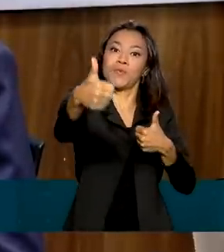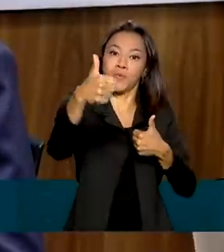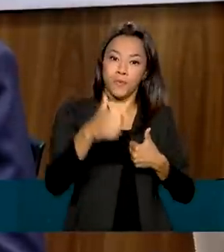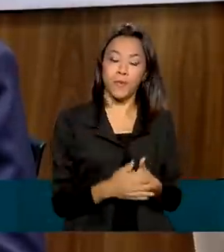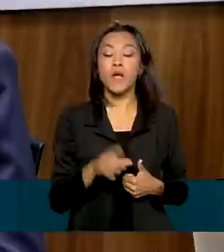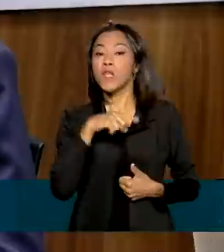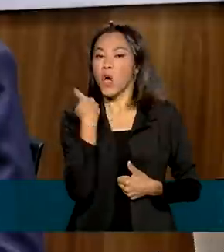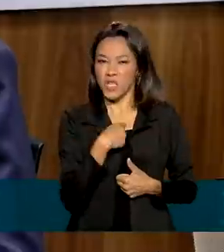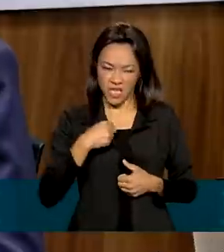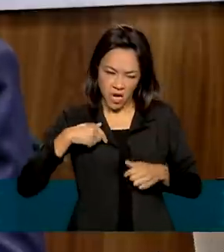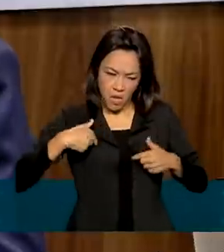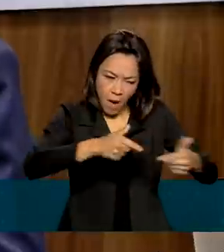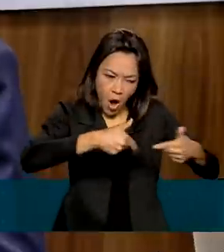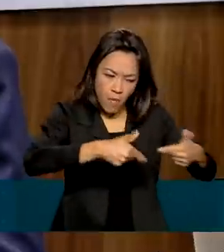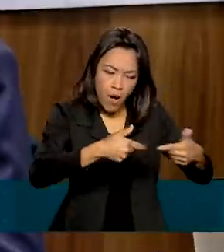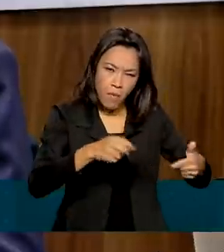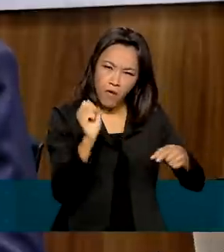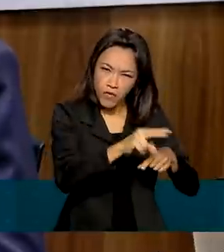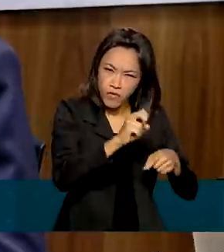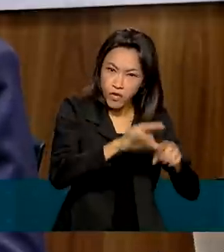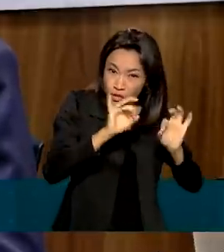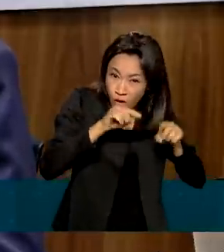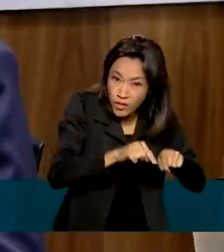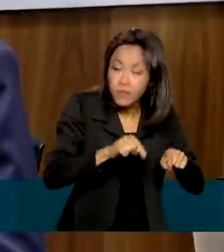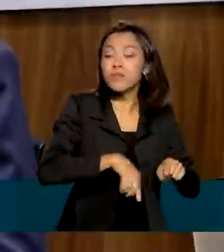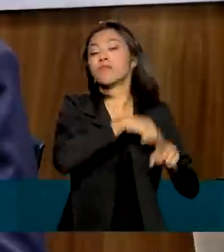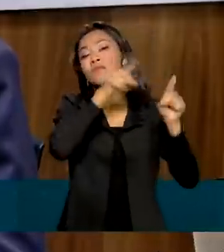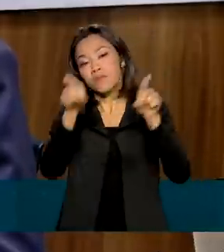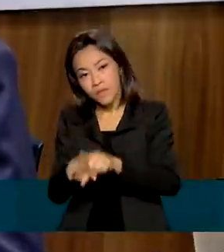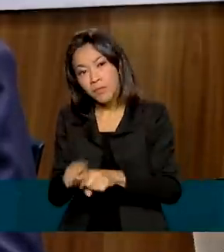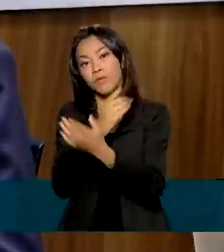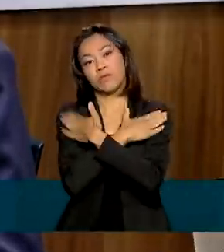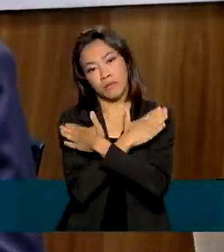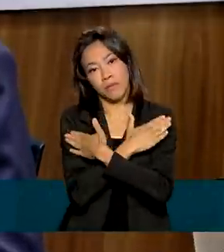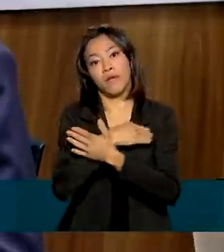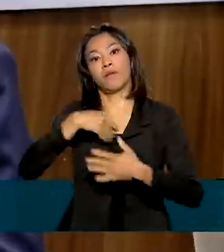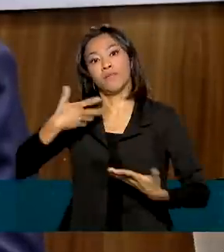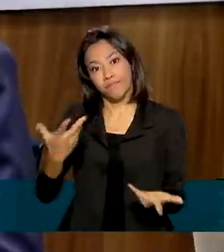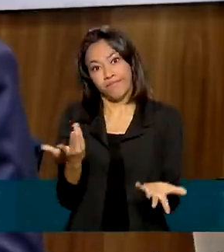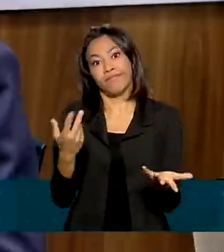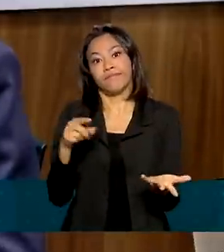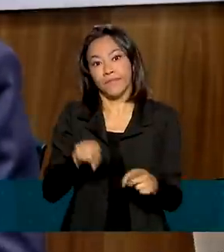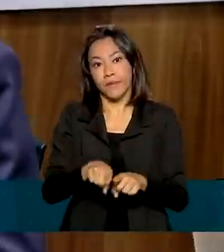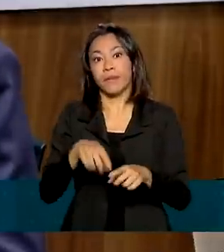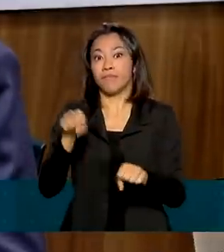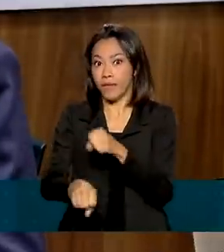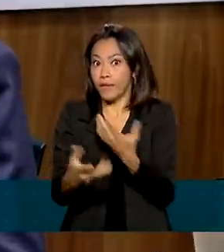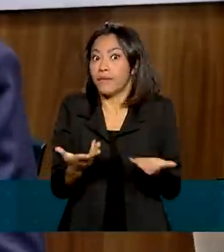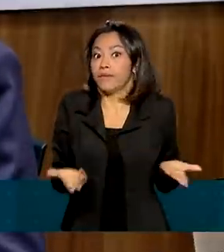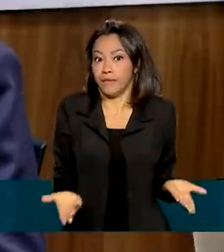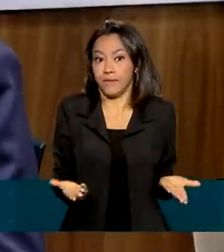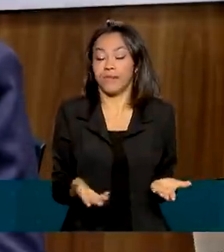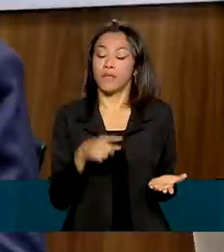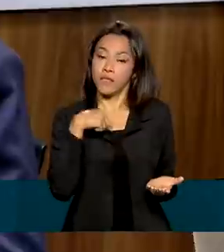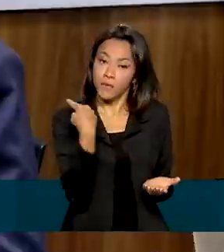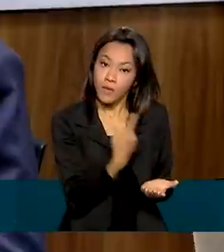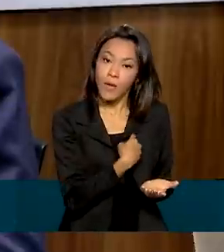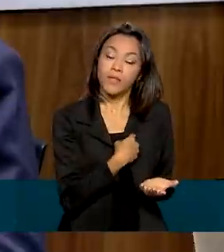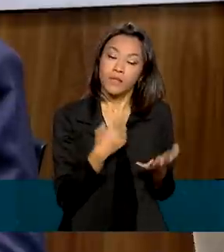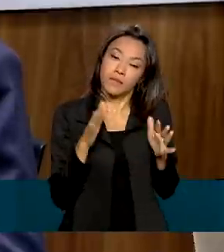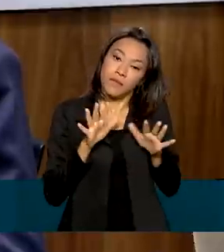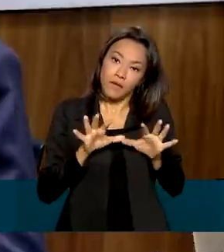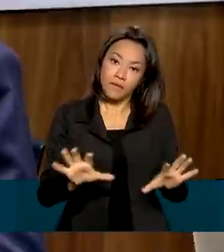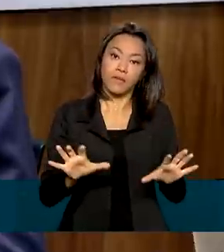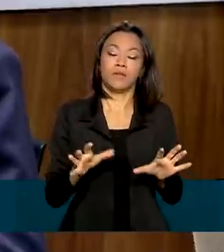podemos apenas combater o vírus temos combater também os empregos emprego também mata então fizemos a nossa parte no tocante É Isso